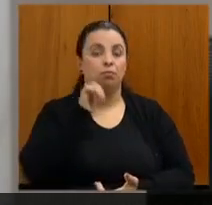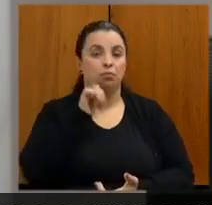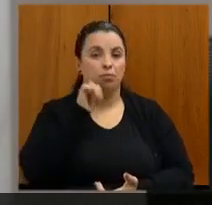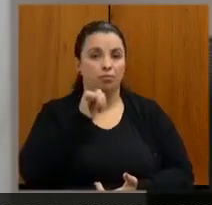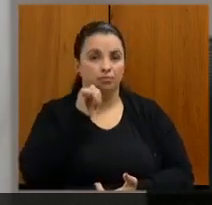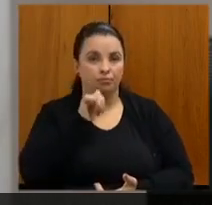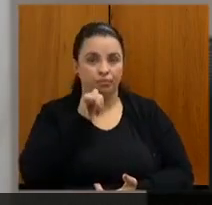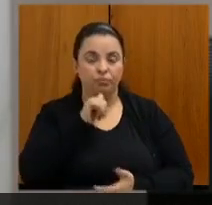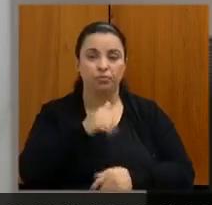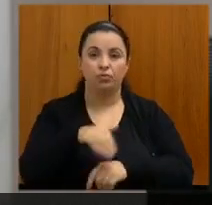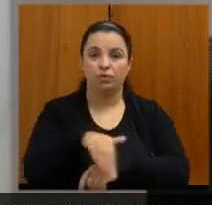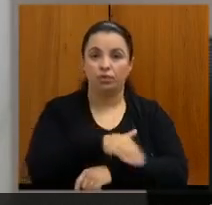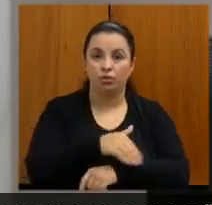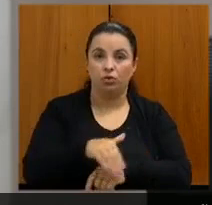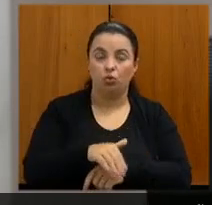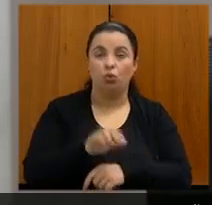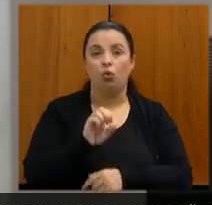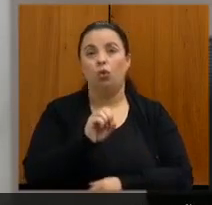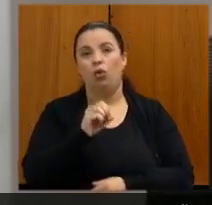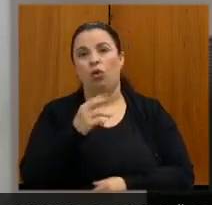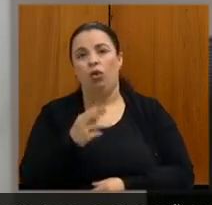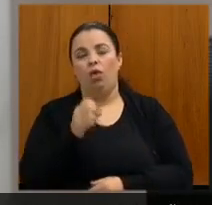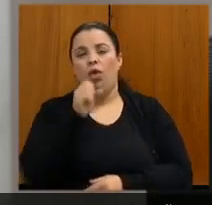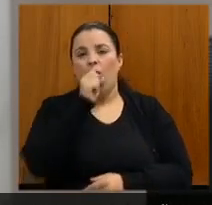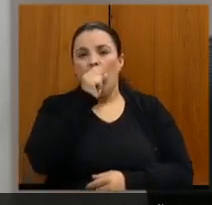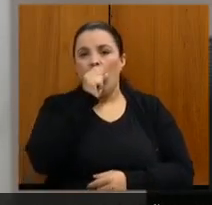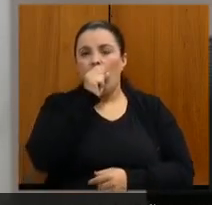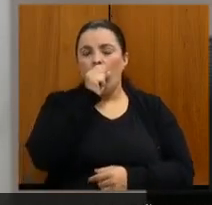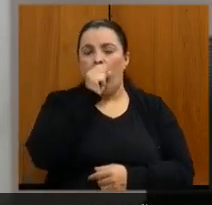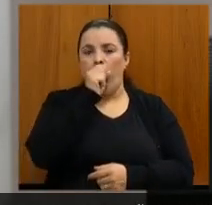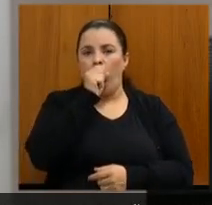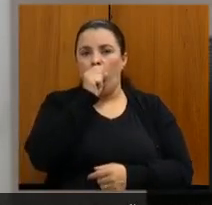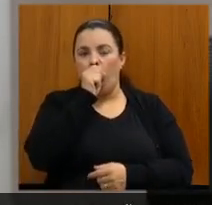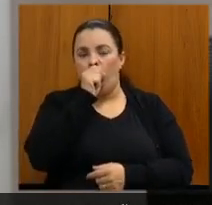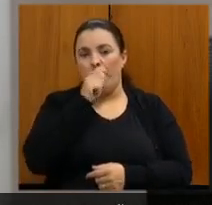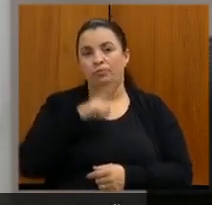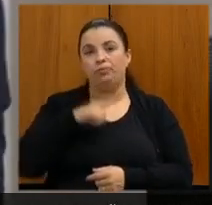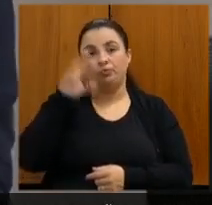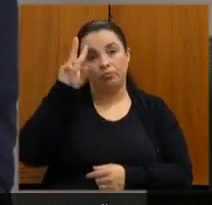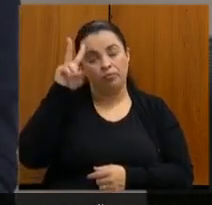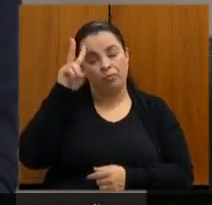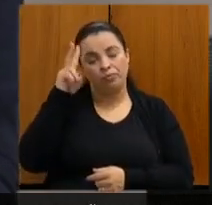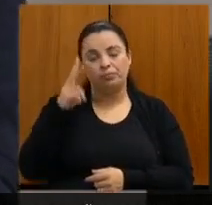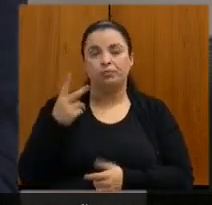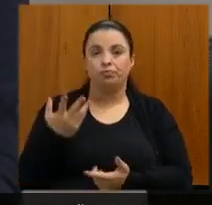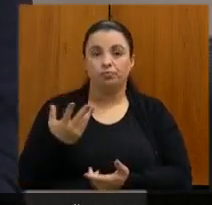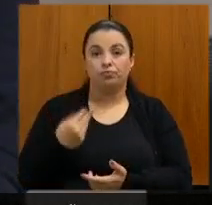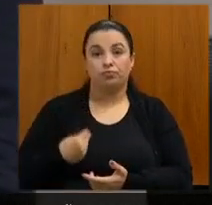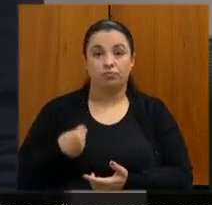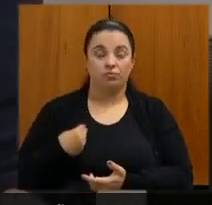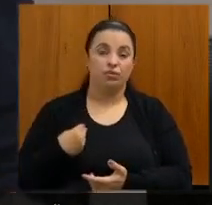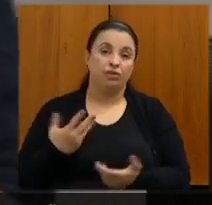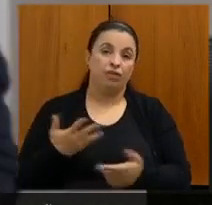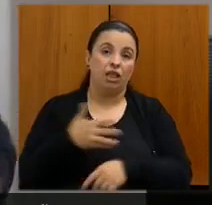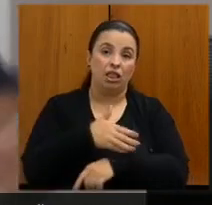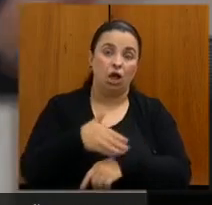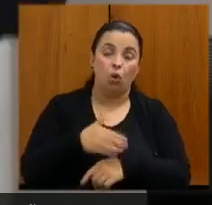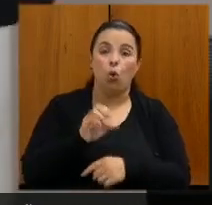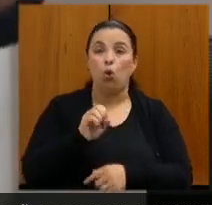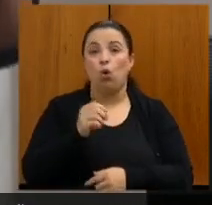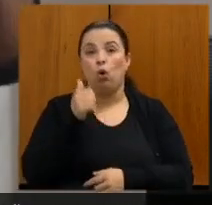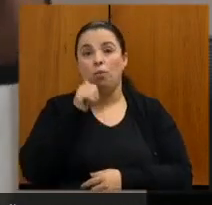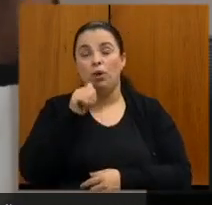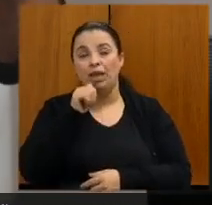situação de rua ou com trajetória de vida nas suas ou mulheres que viviam em ocupações são